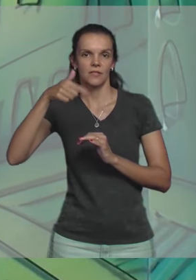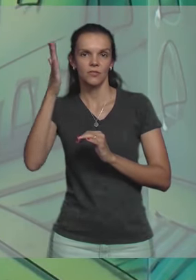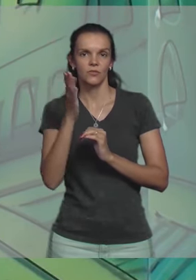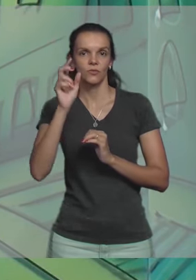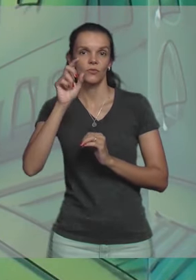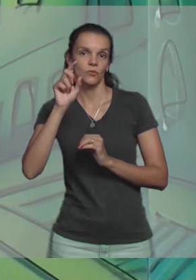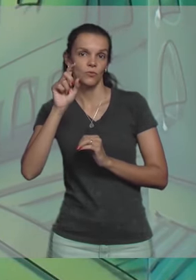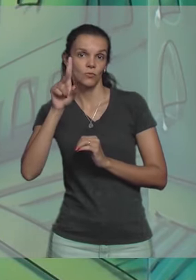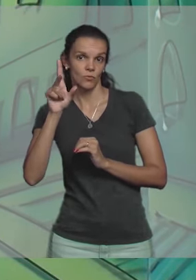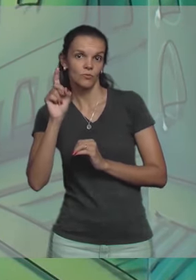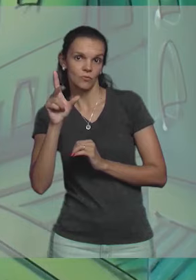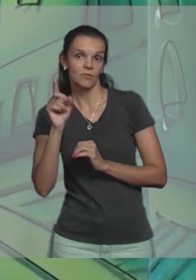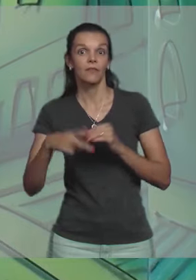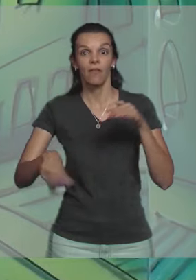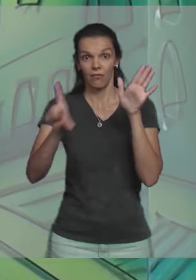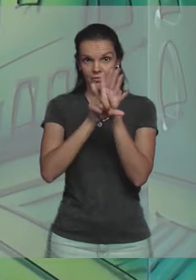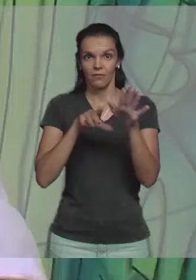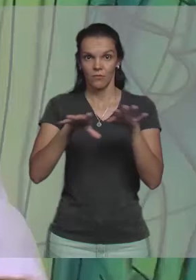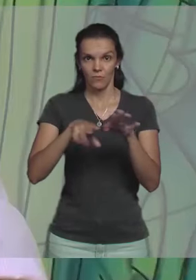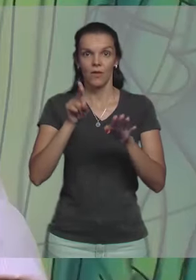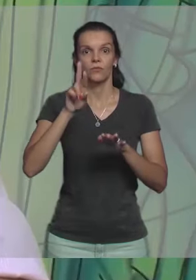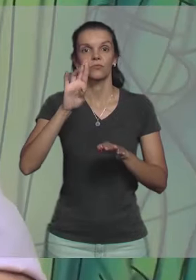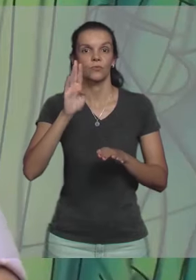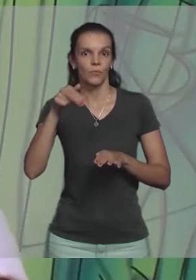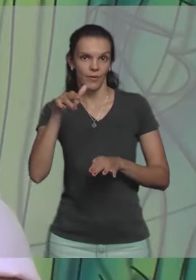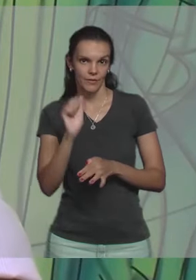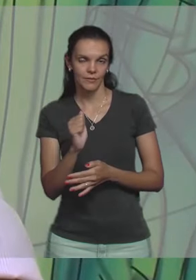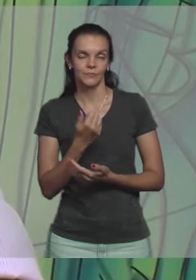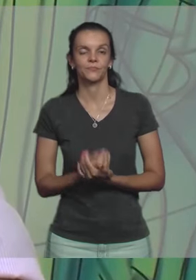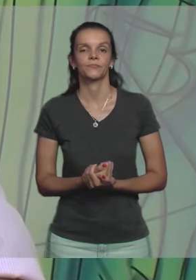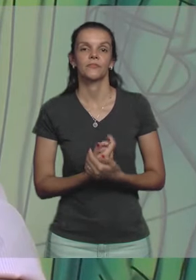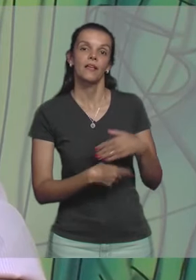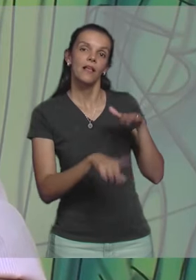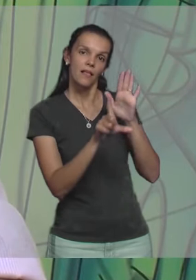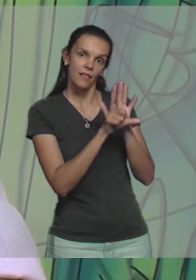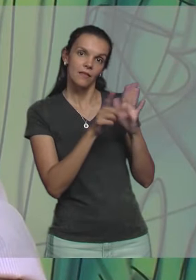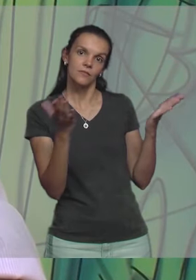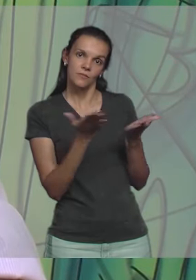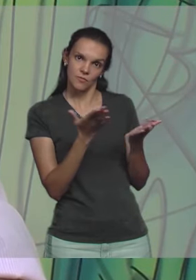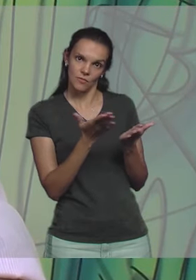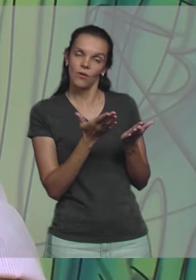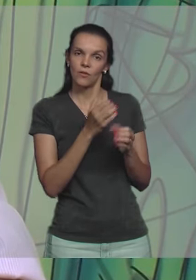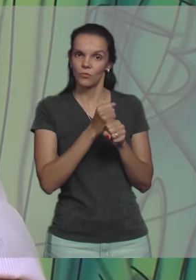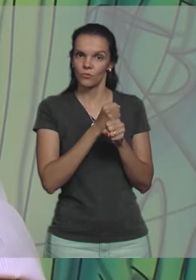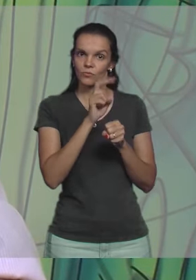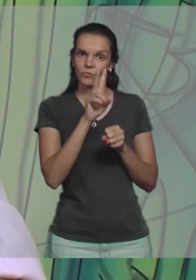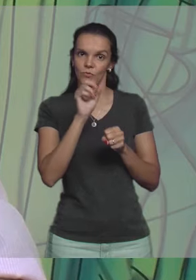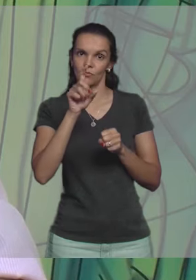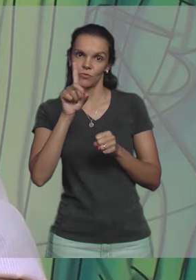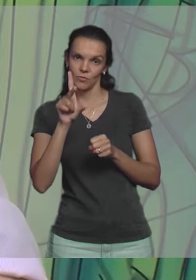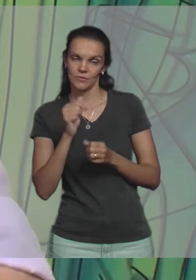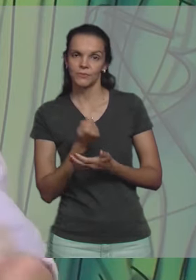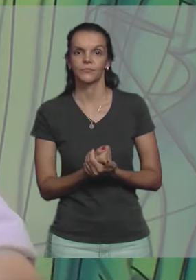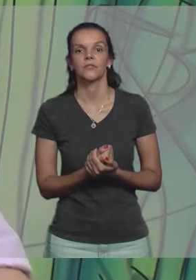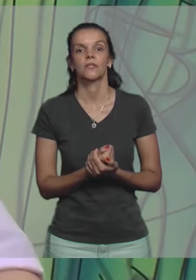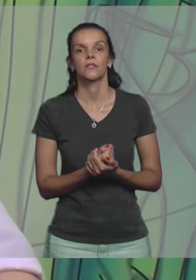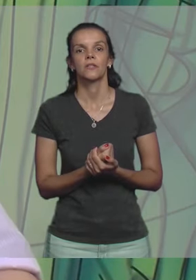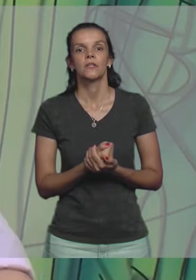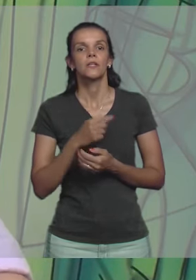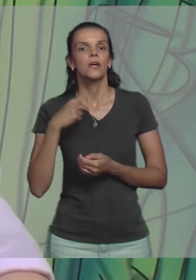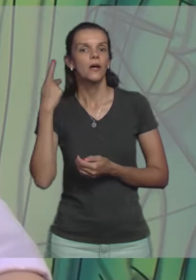12.587/12, a Lei da Mobilidade Urbana? Bem, essa lei ela é recente, ela é de 2012, né? E